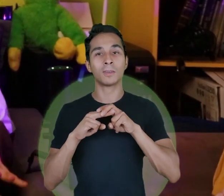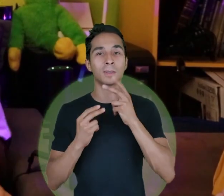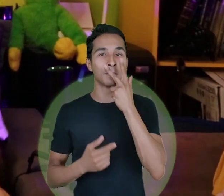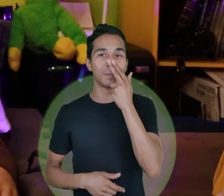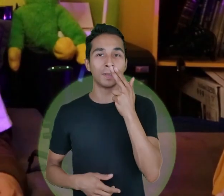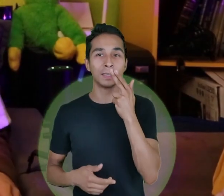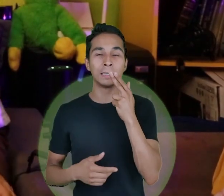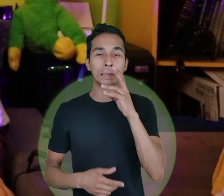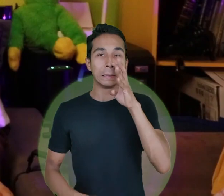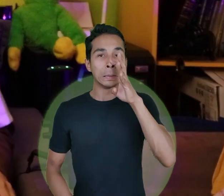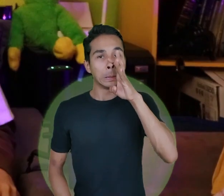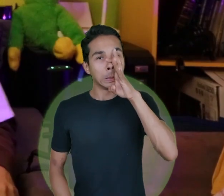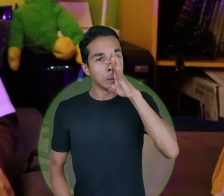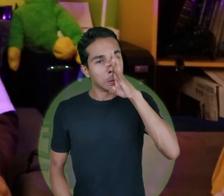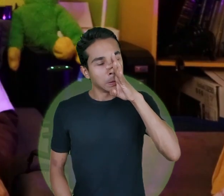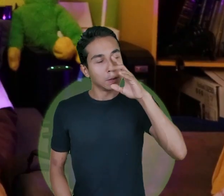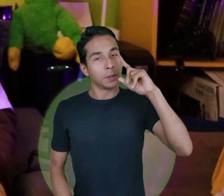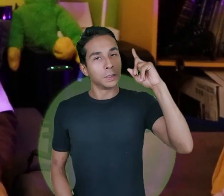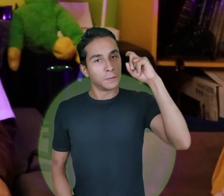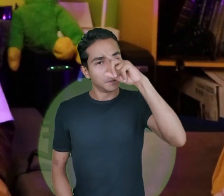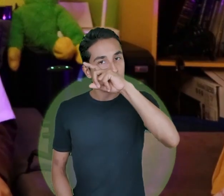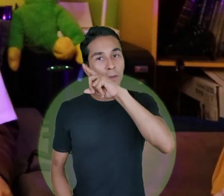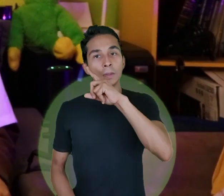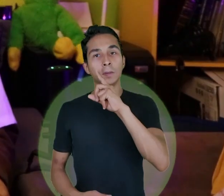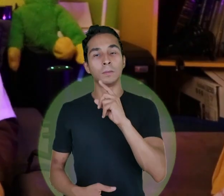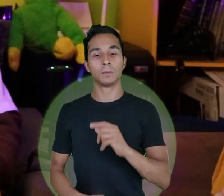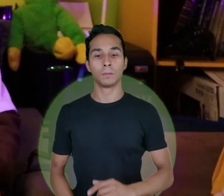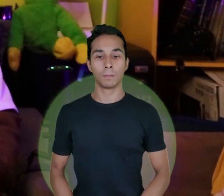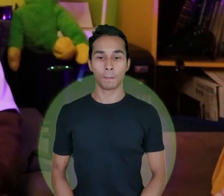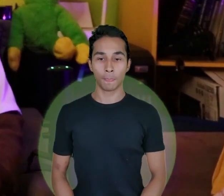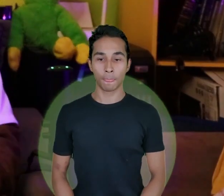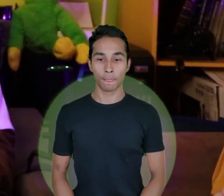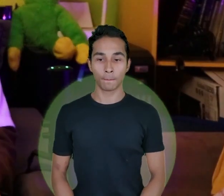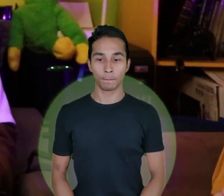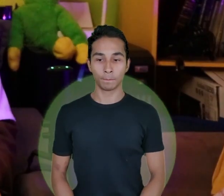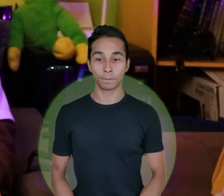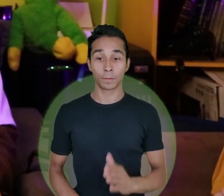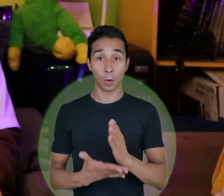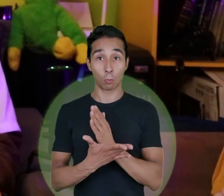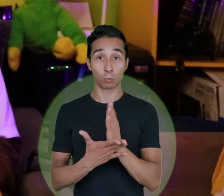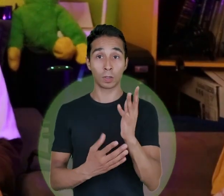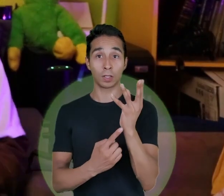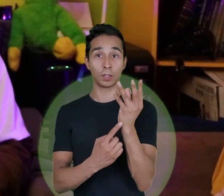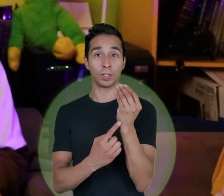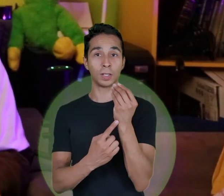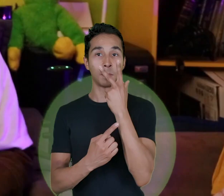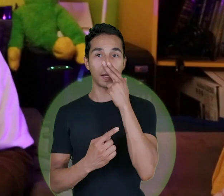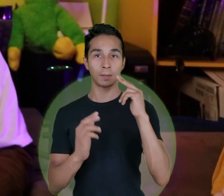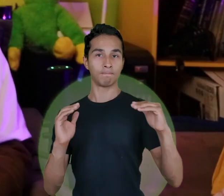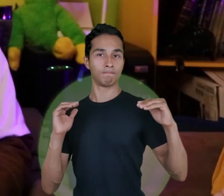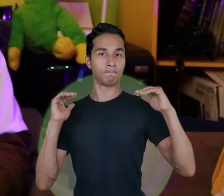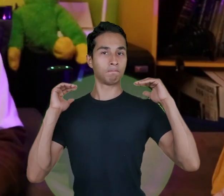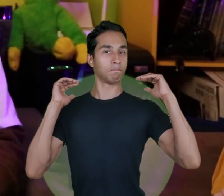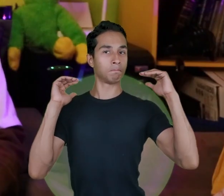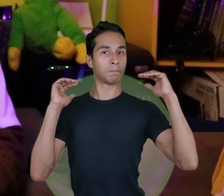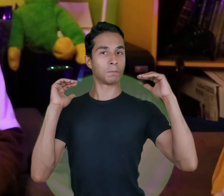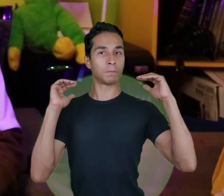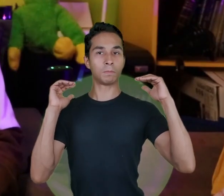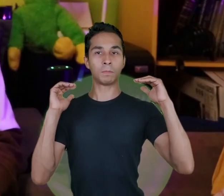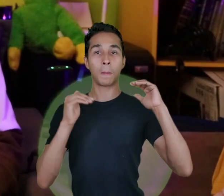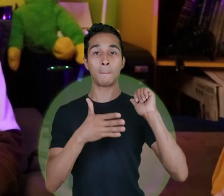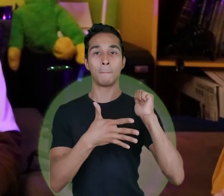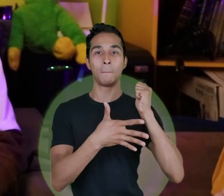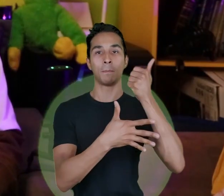existe muita resistência por parte de artistas que têm outros privilégios e que estão em lugares mais elitizados ou lugares